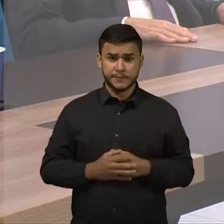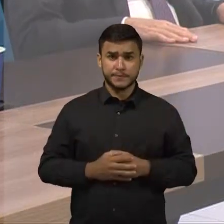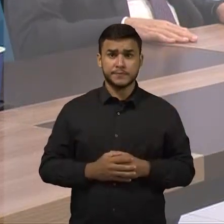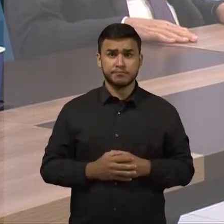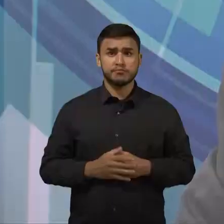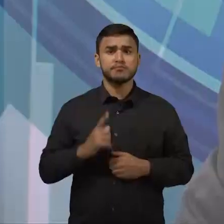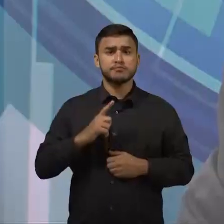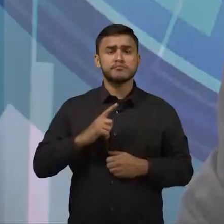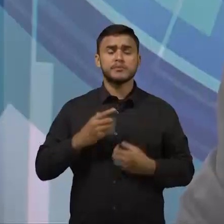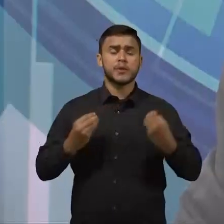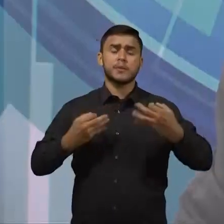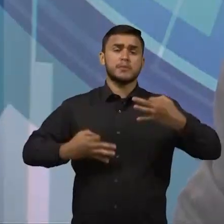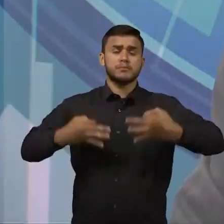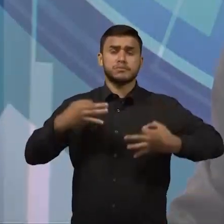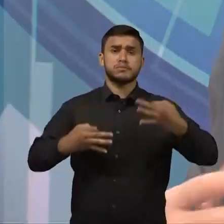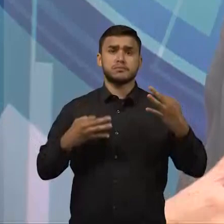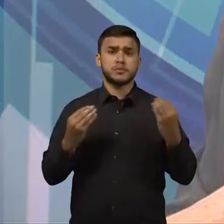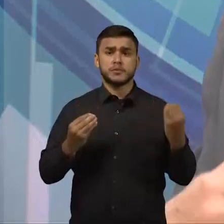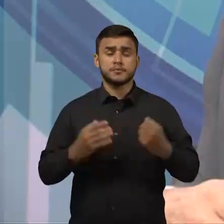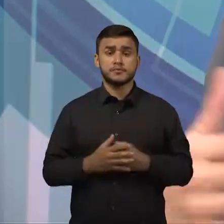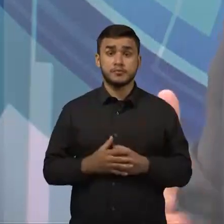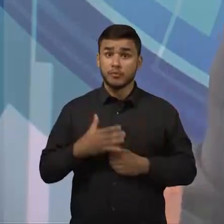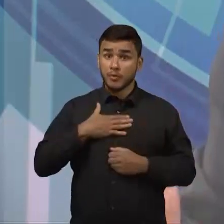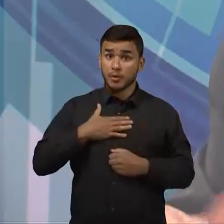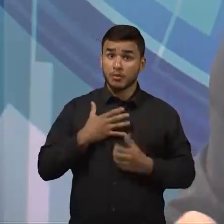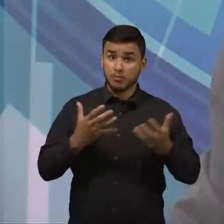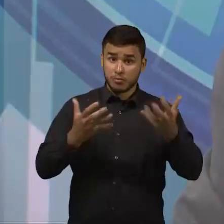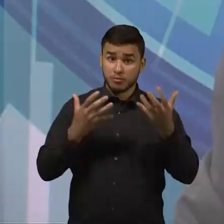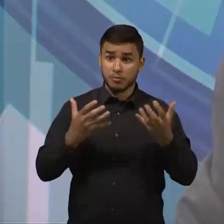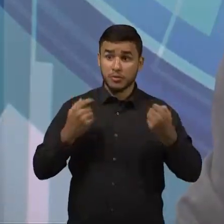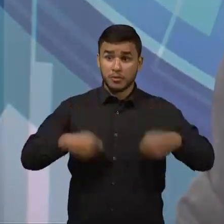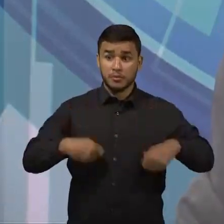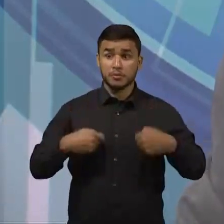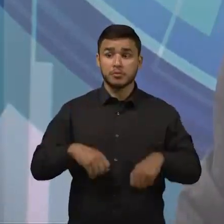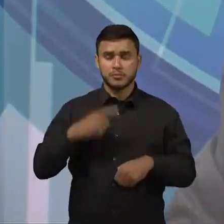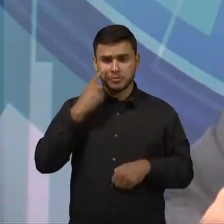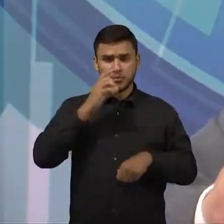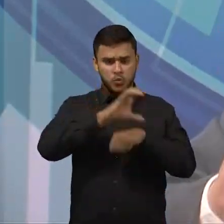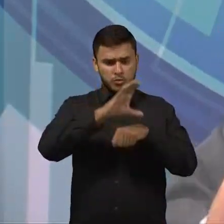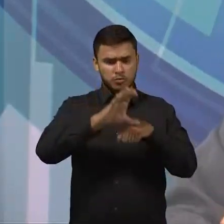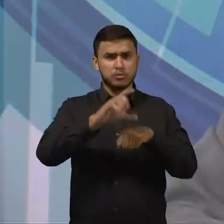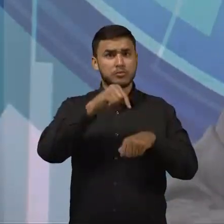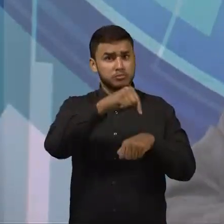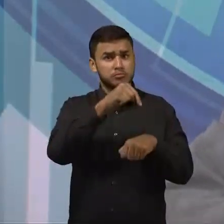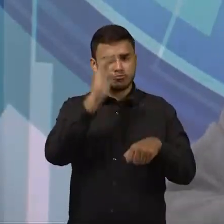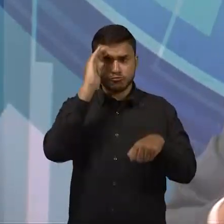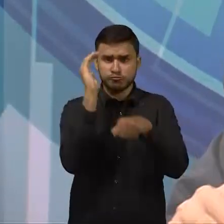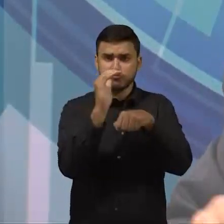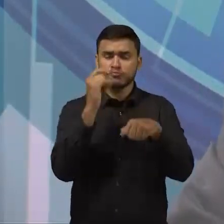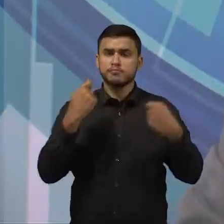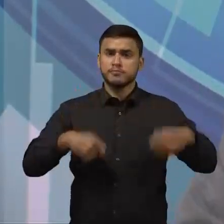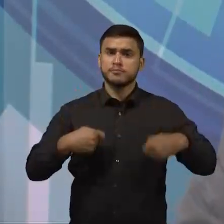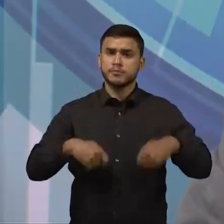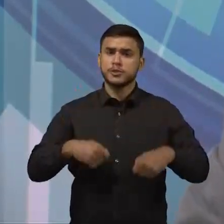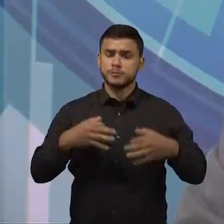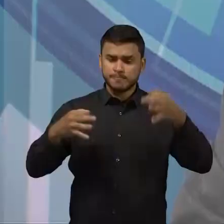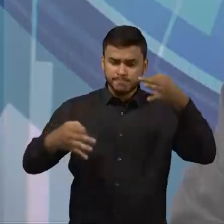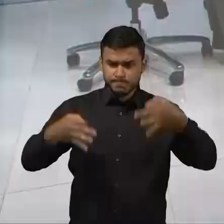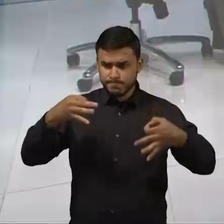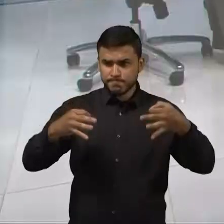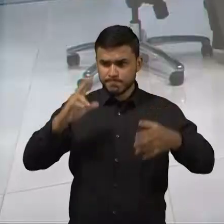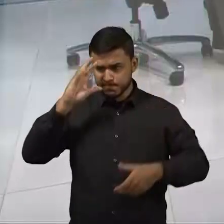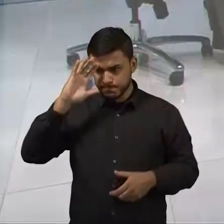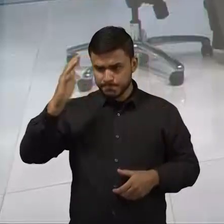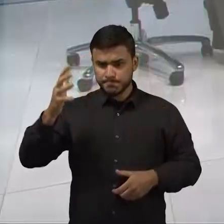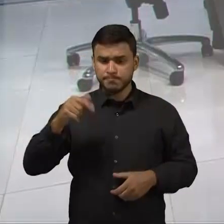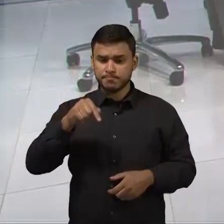é que a corte iria decidir. Eu espero que a corte decida pela concessão da ordem e resolva a questão definitivamente e dizer,